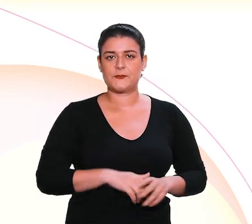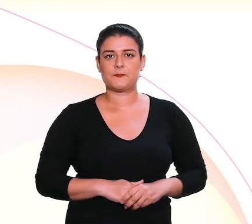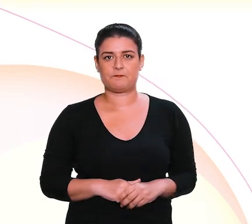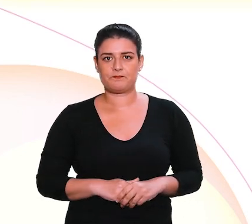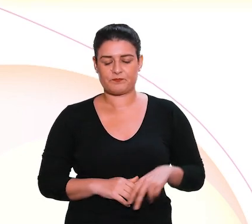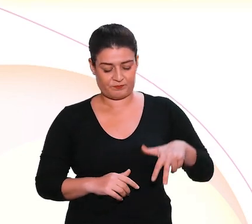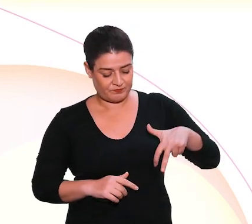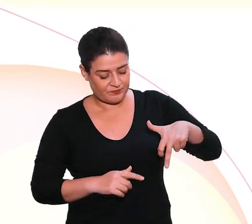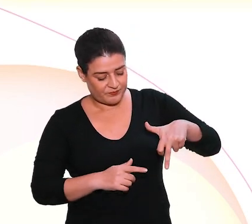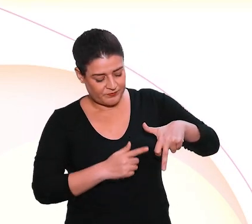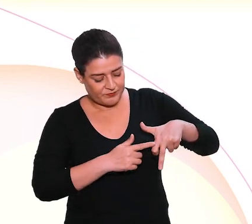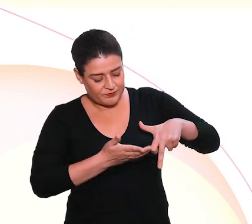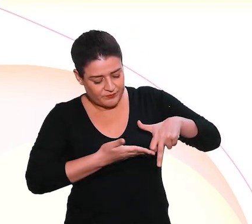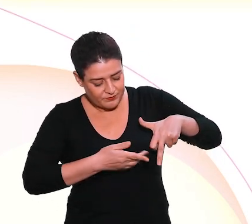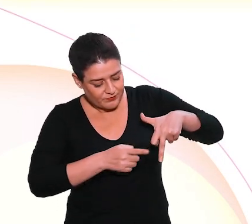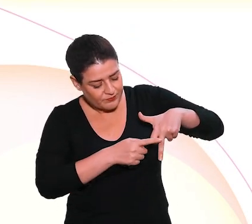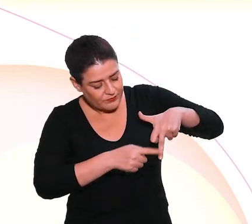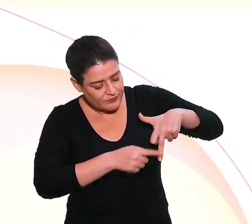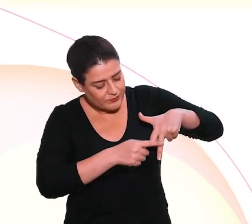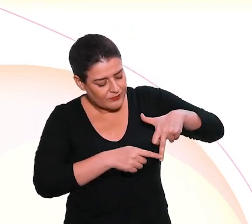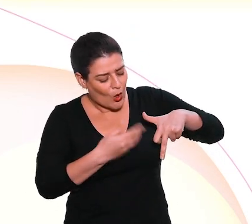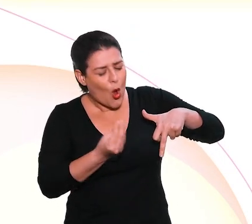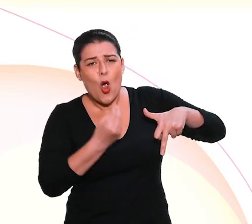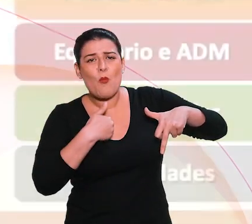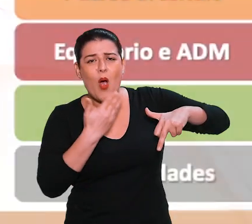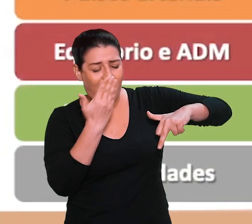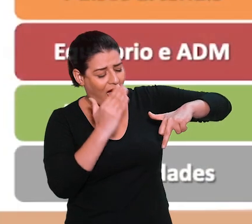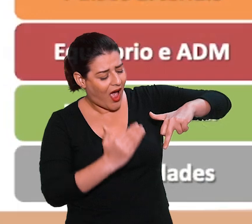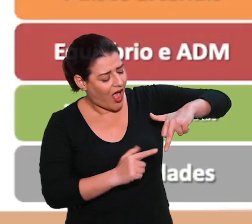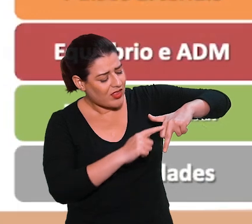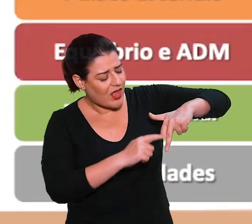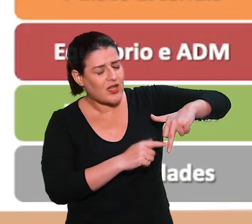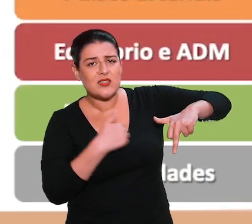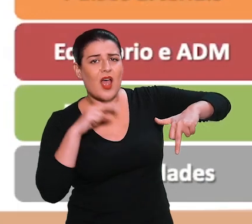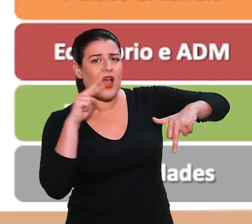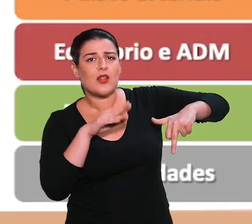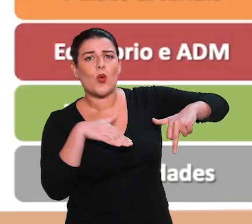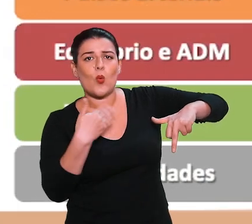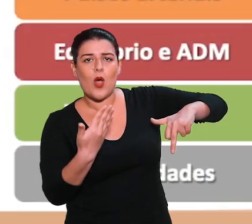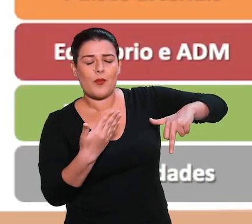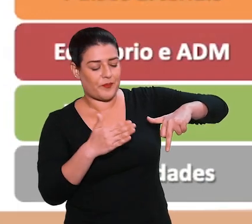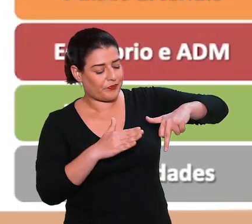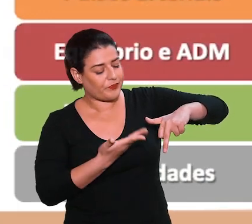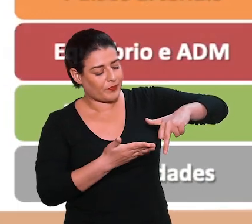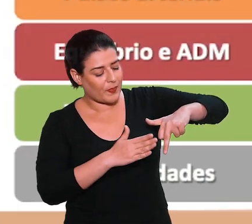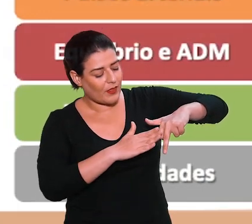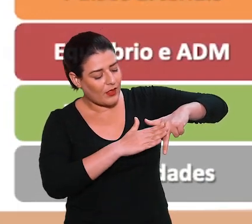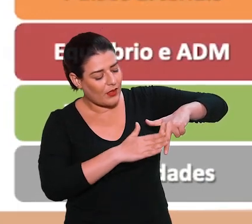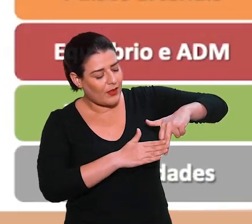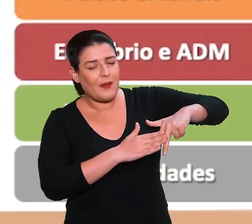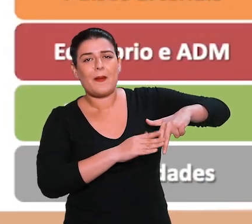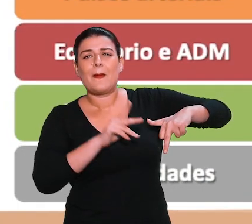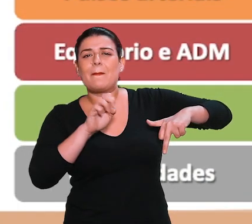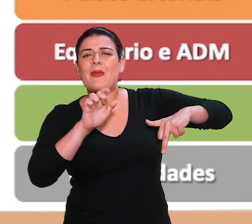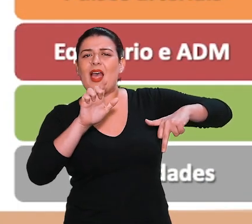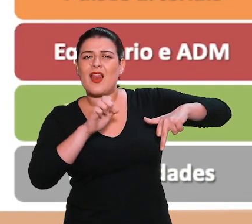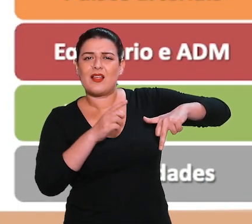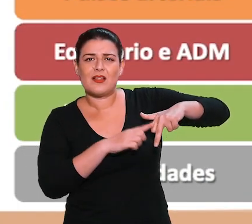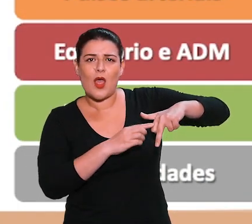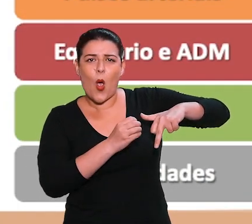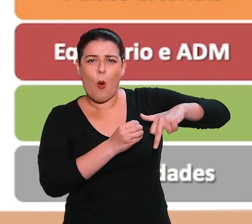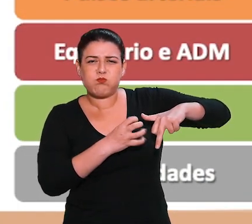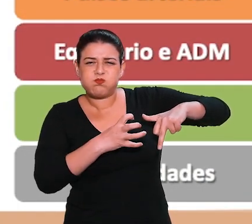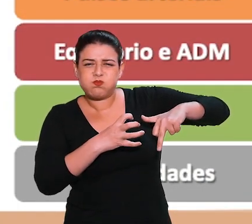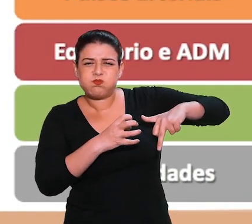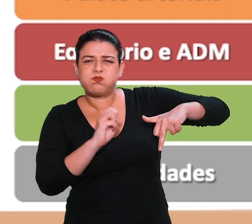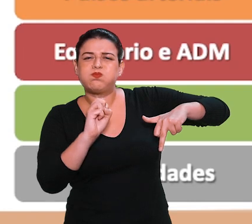inferior preservado, quais características que eu devo prestar atenção? Na pele, por exemplo, qual a característica da pele? Se ela está mais espessa